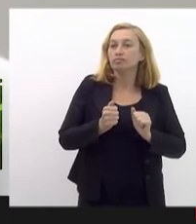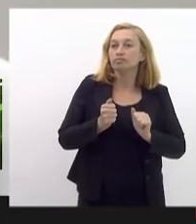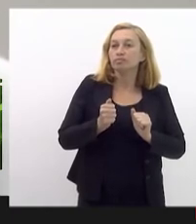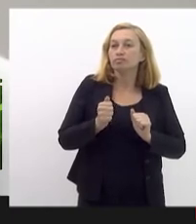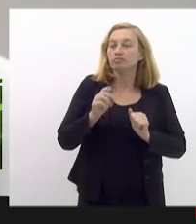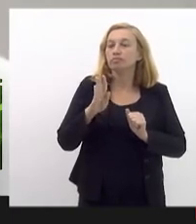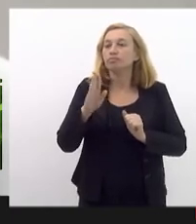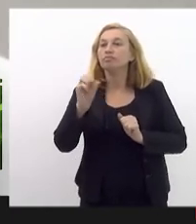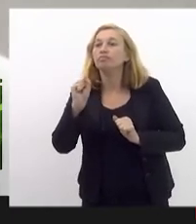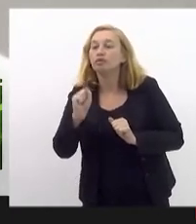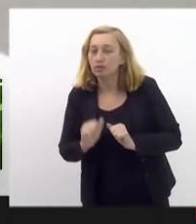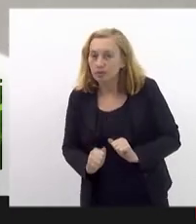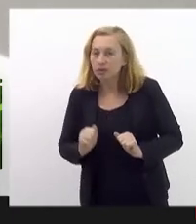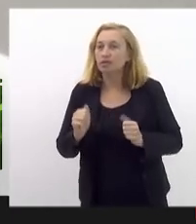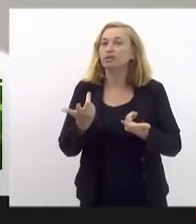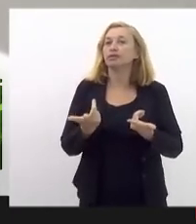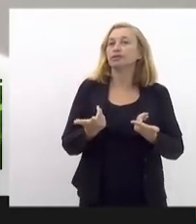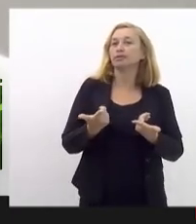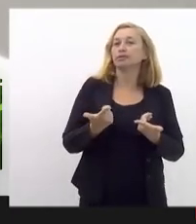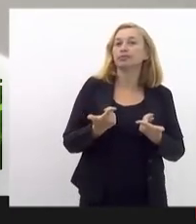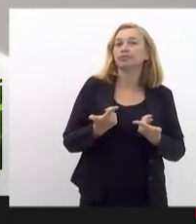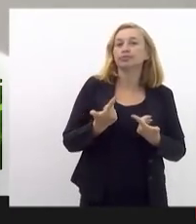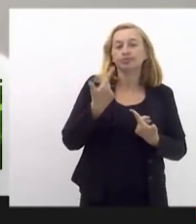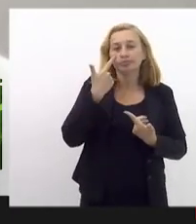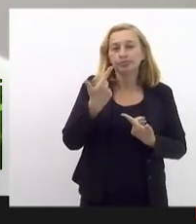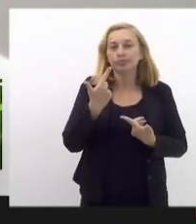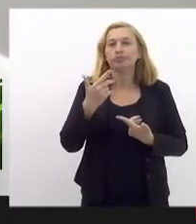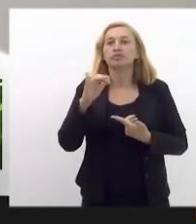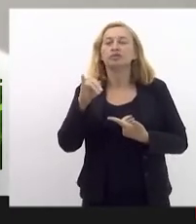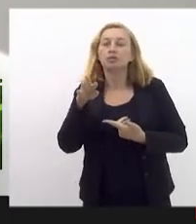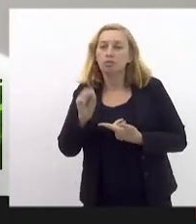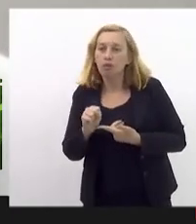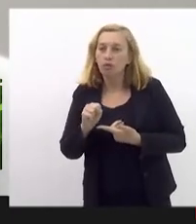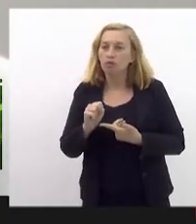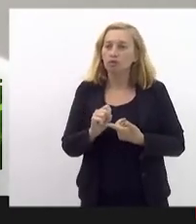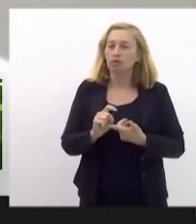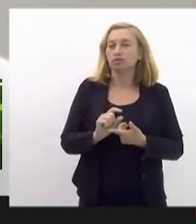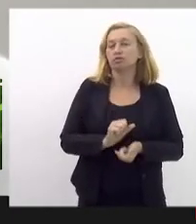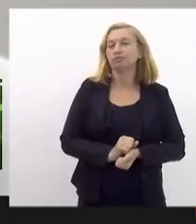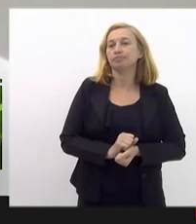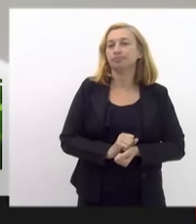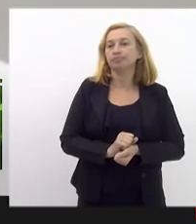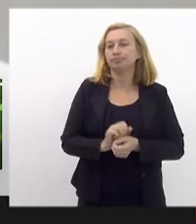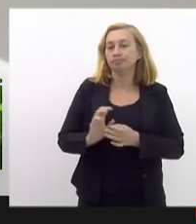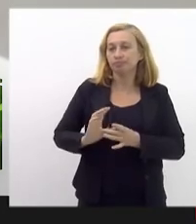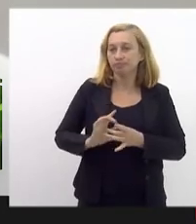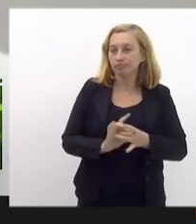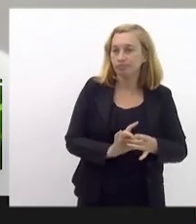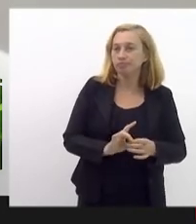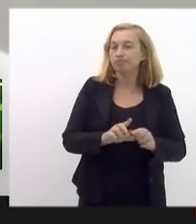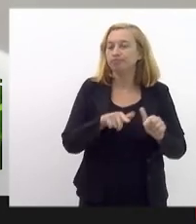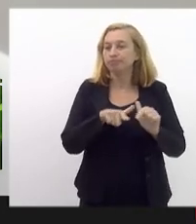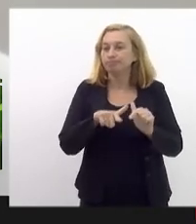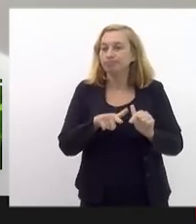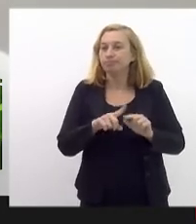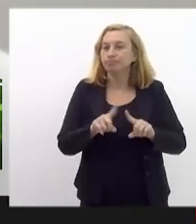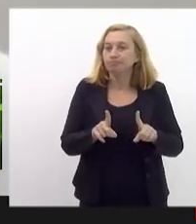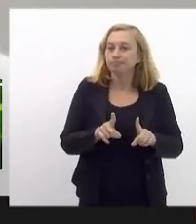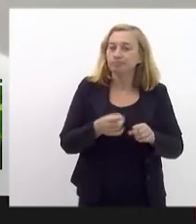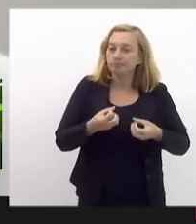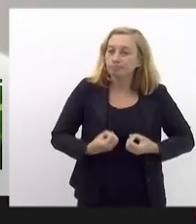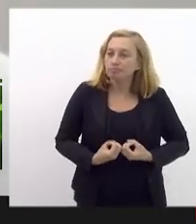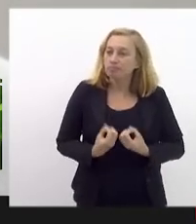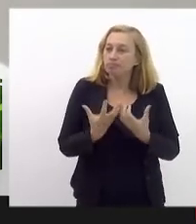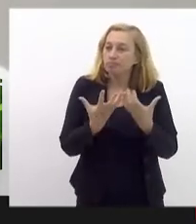né, que aí prevendo que essas bolsas não configuram vínculo empregatício, constituem uma